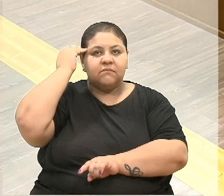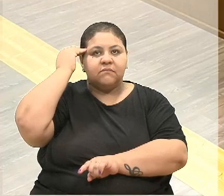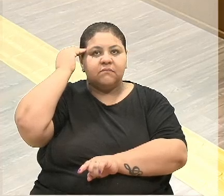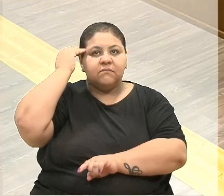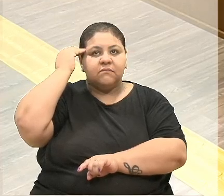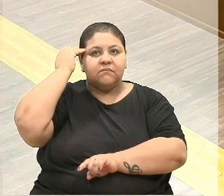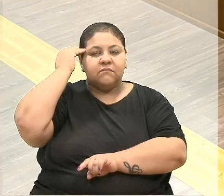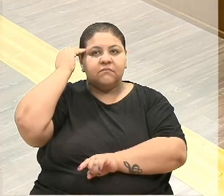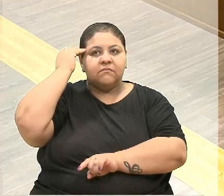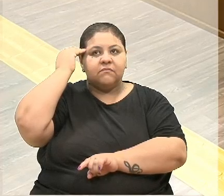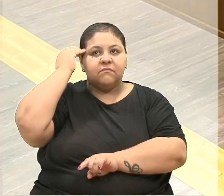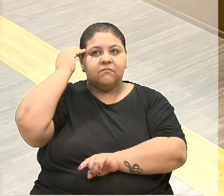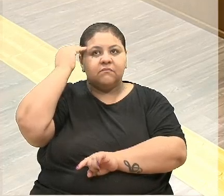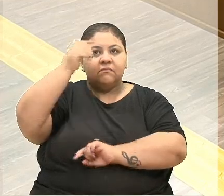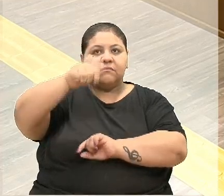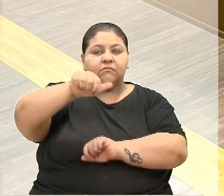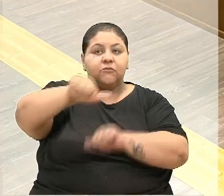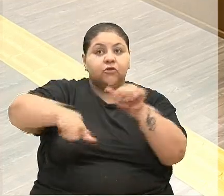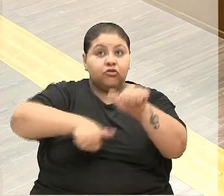instantes.